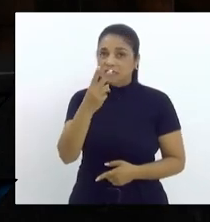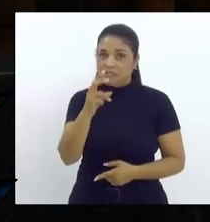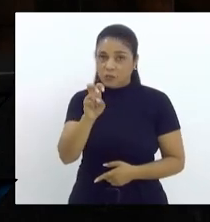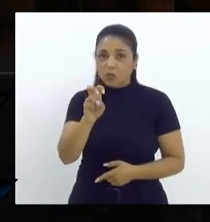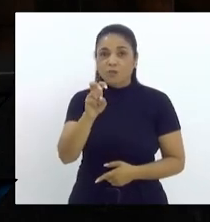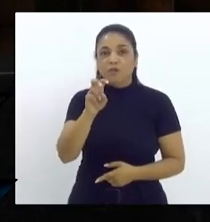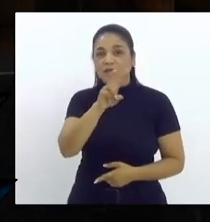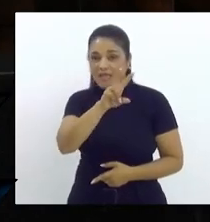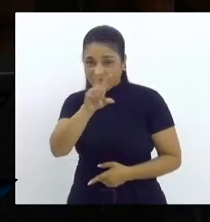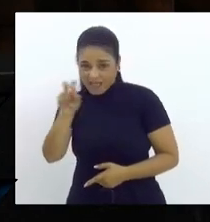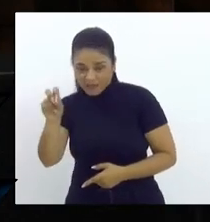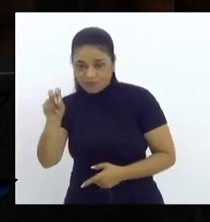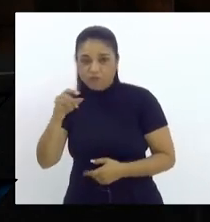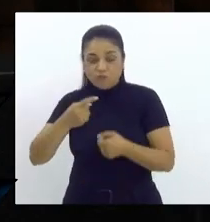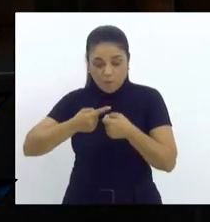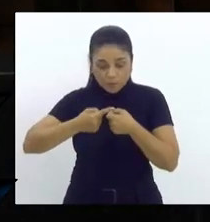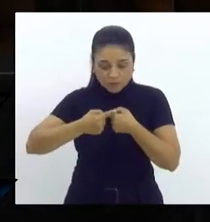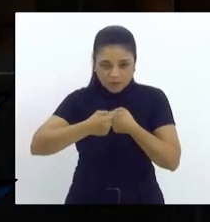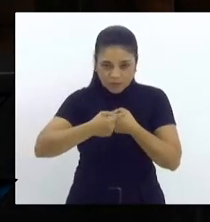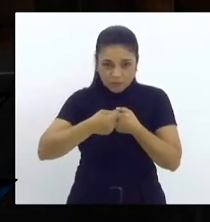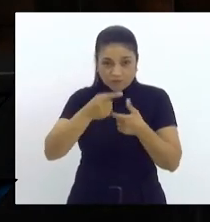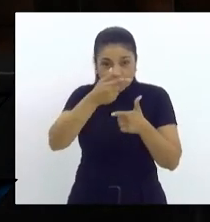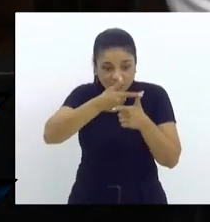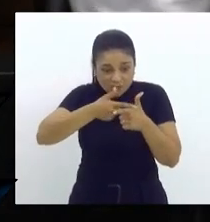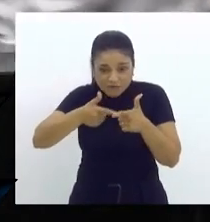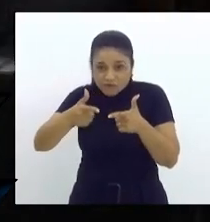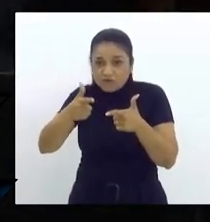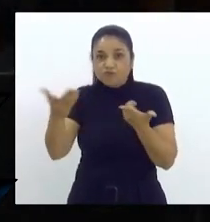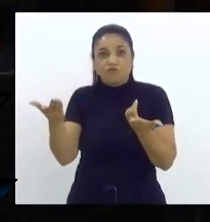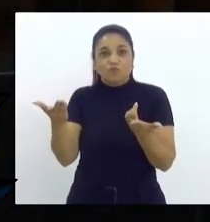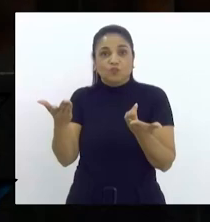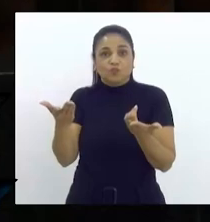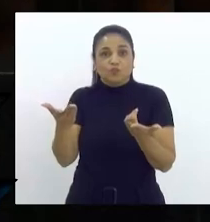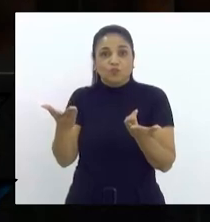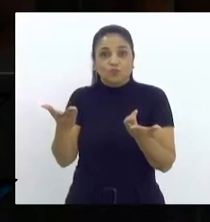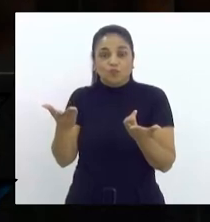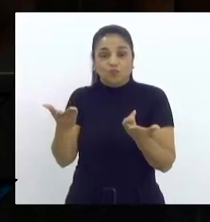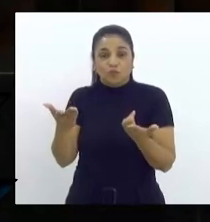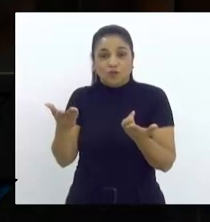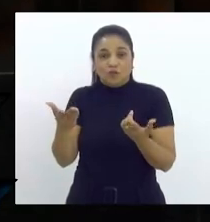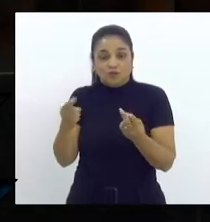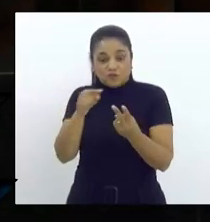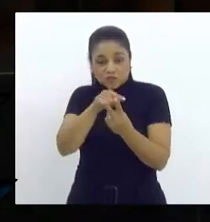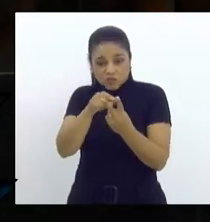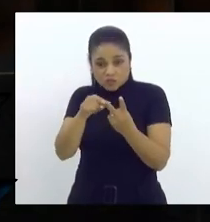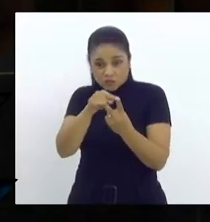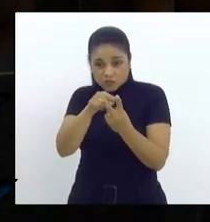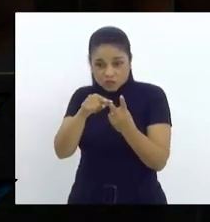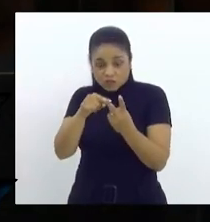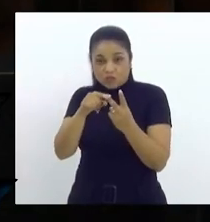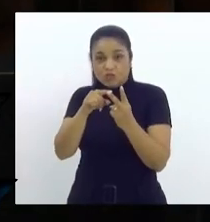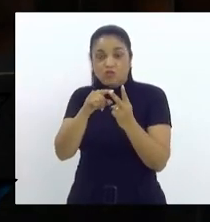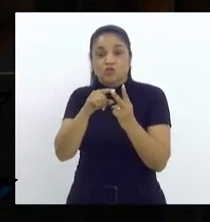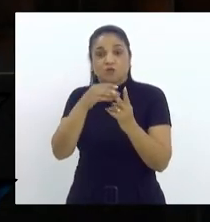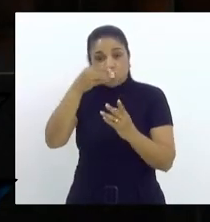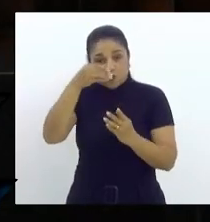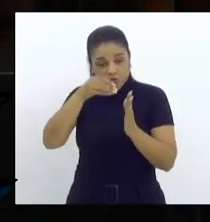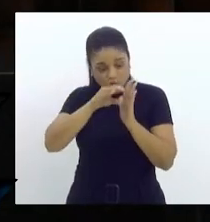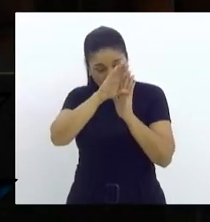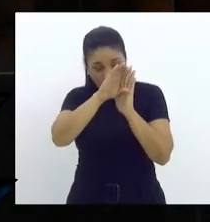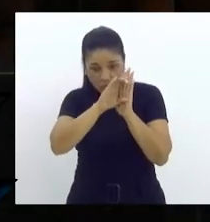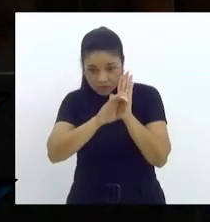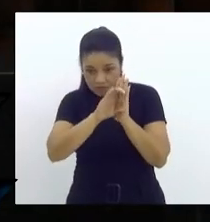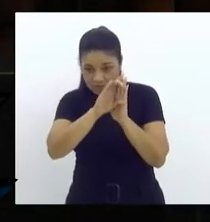municípios. Então, por si só, só esses 2 conceitos já